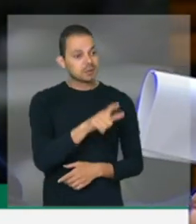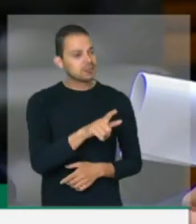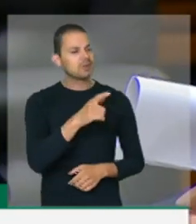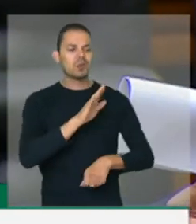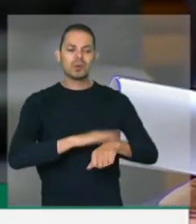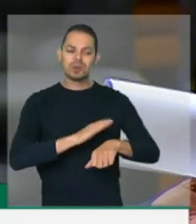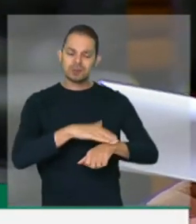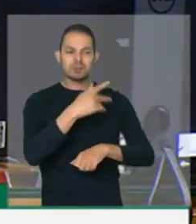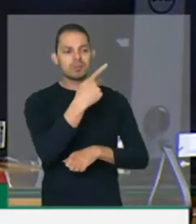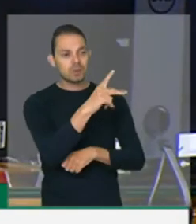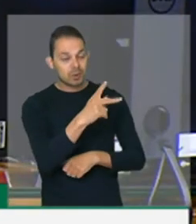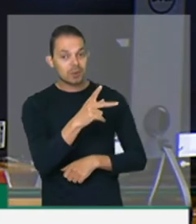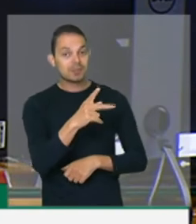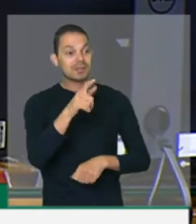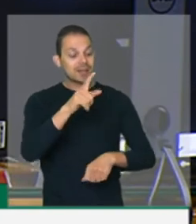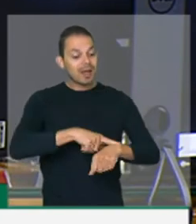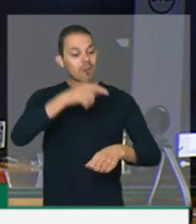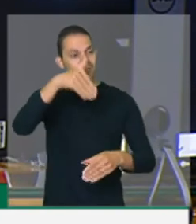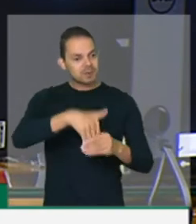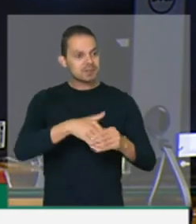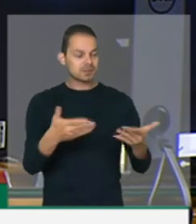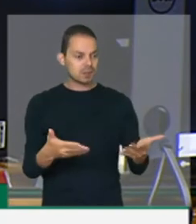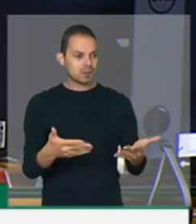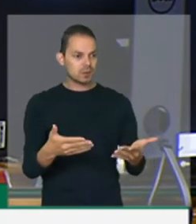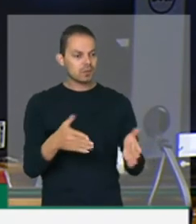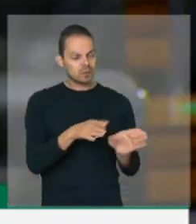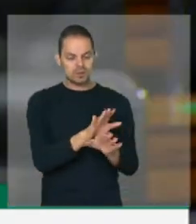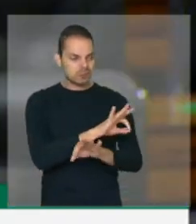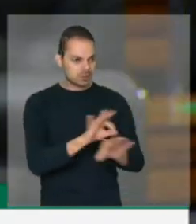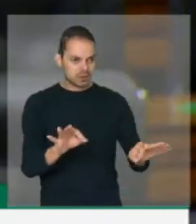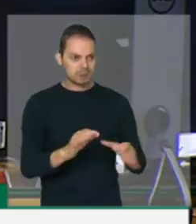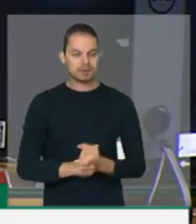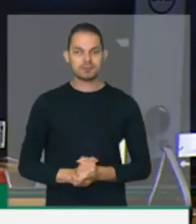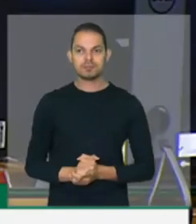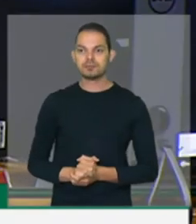seu encaminhamento, no tempo na hora da votação. Esse é esse o encaminhamento.